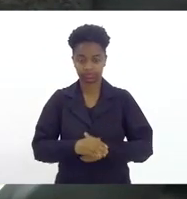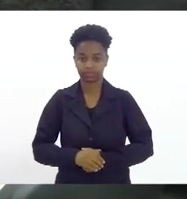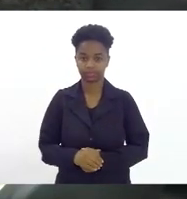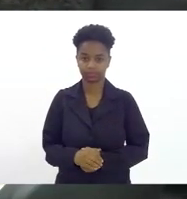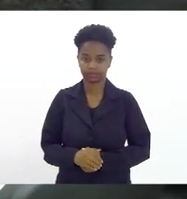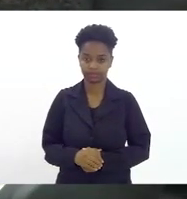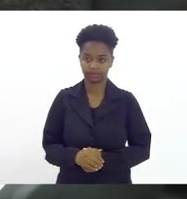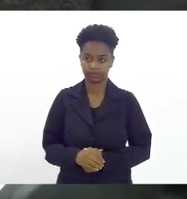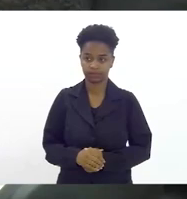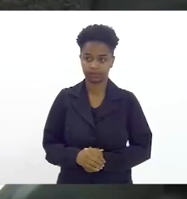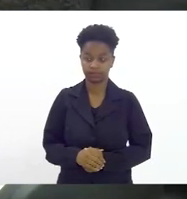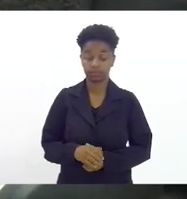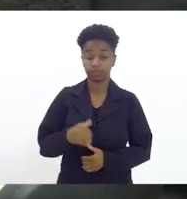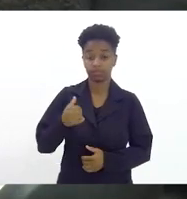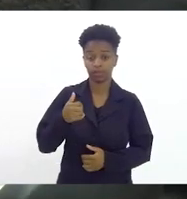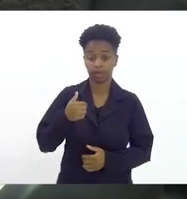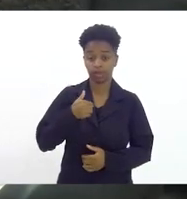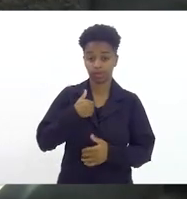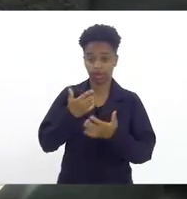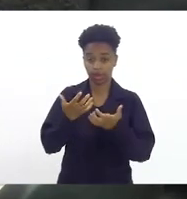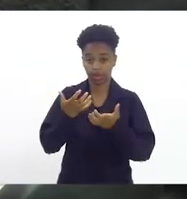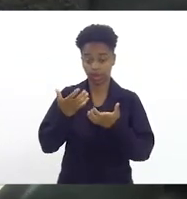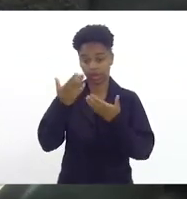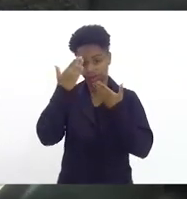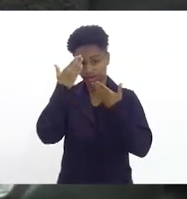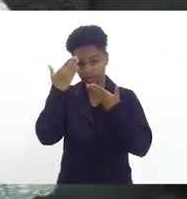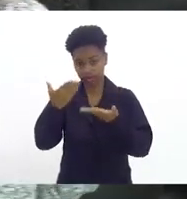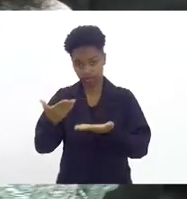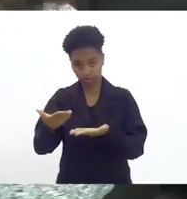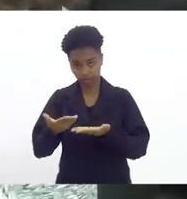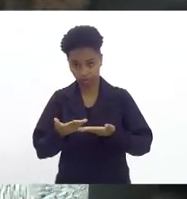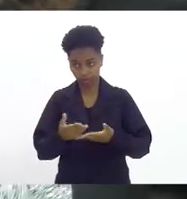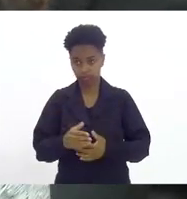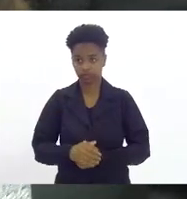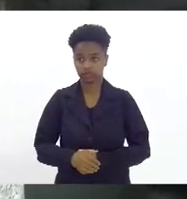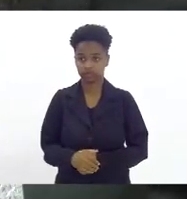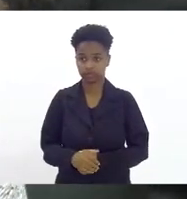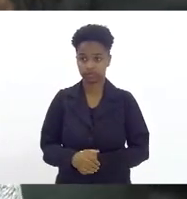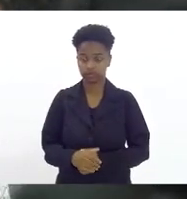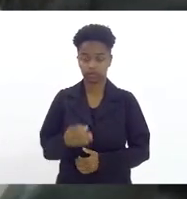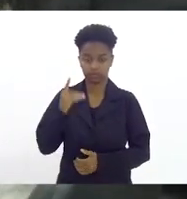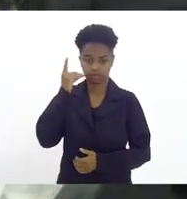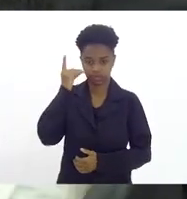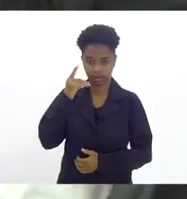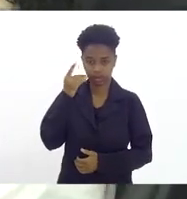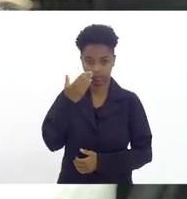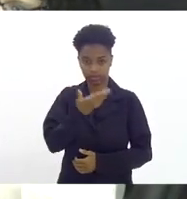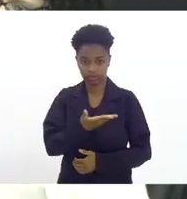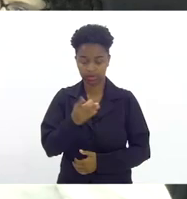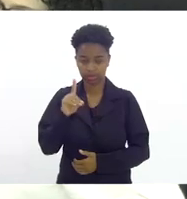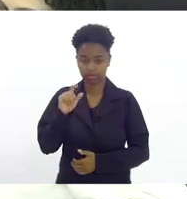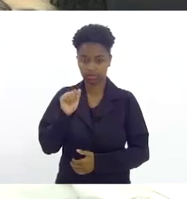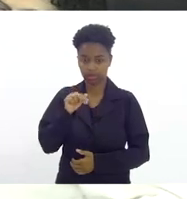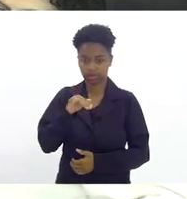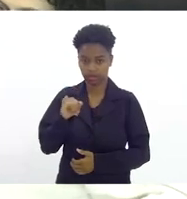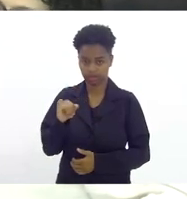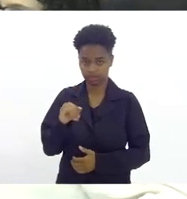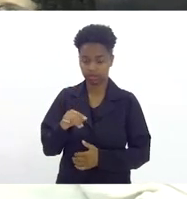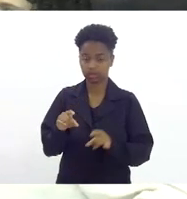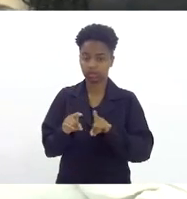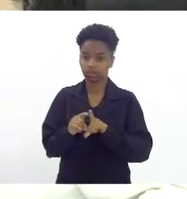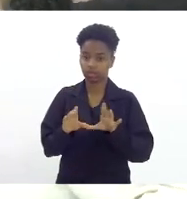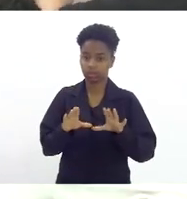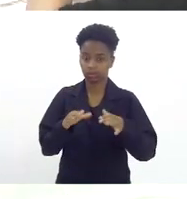primeiro agradecer aqui o convite da deputada Dani da